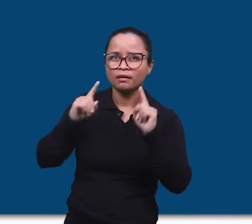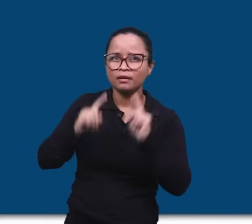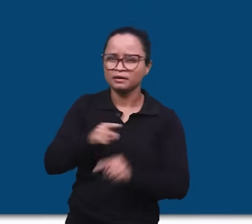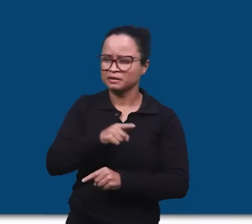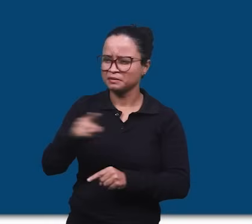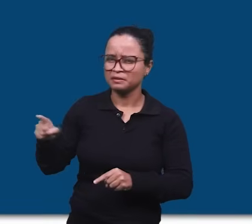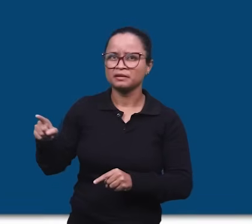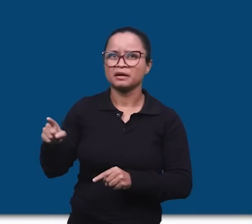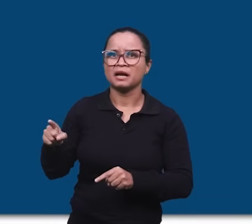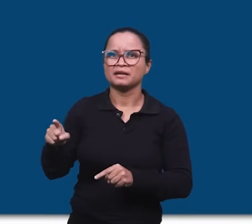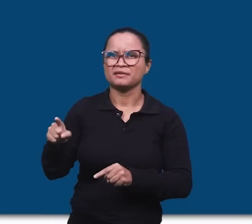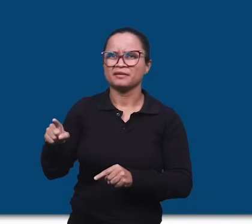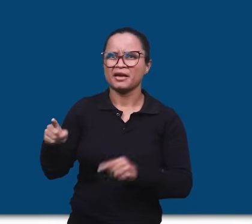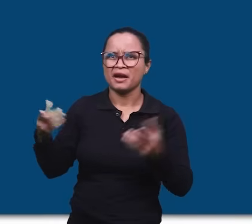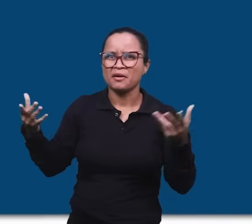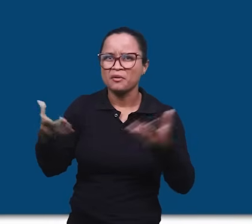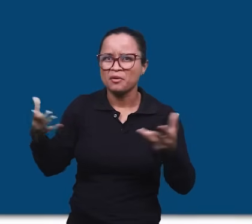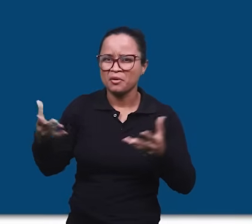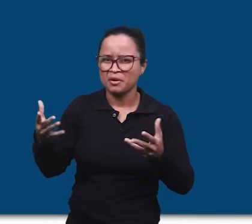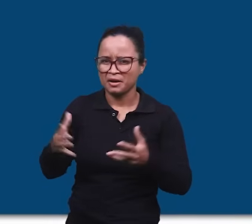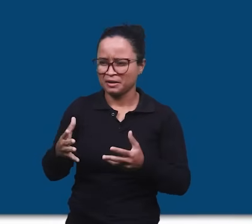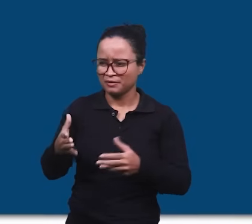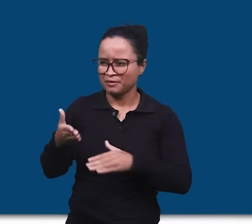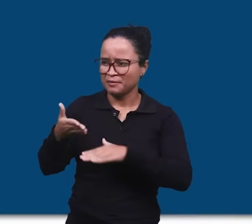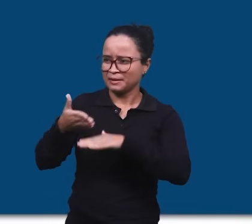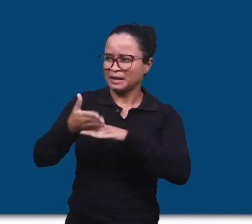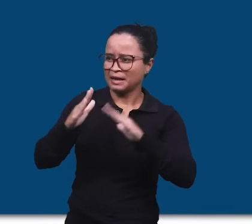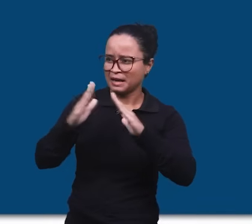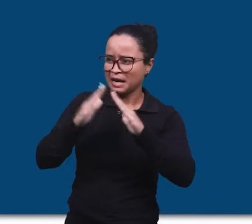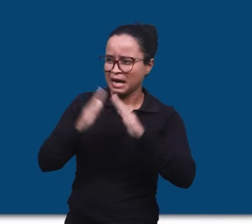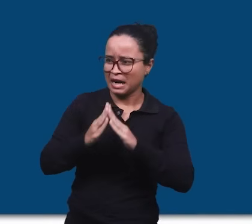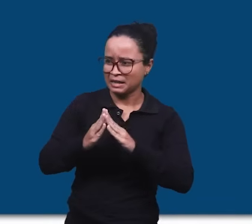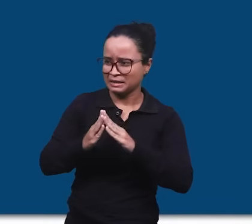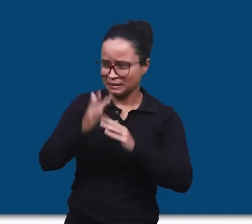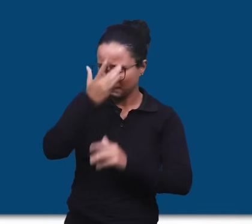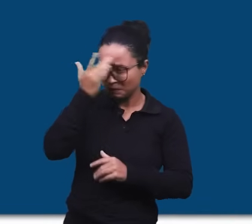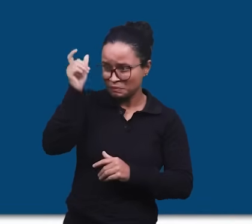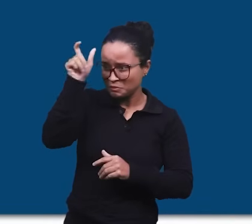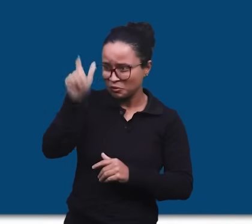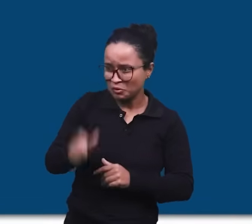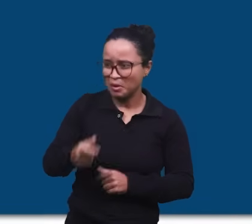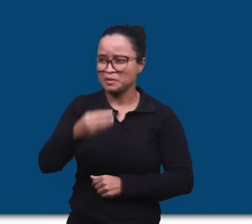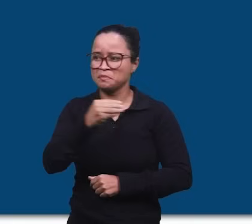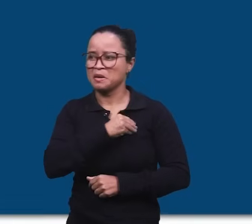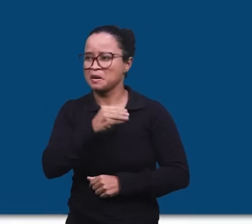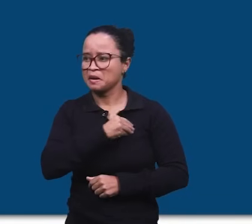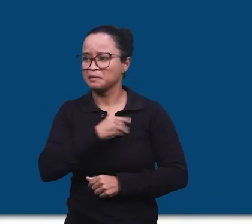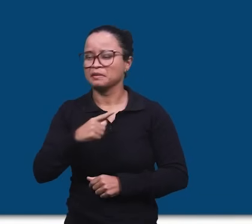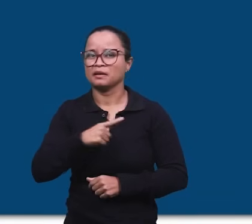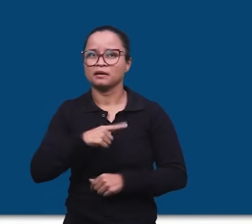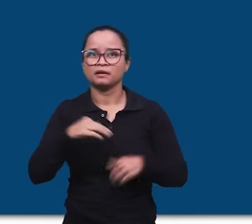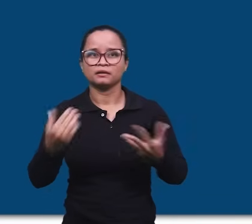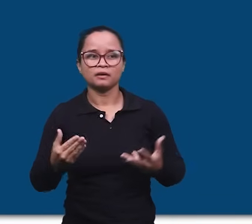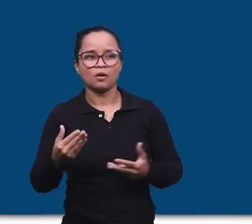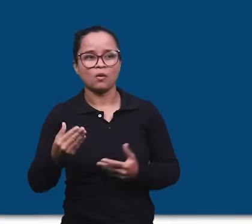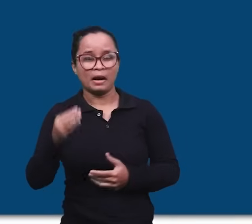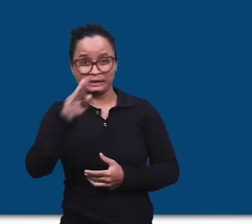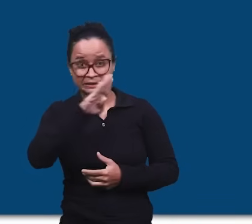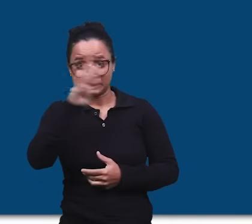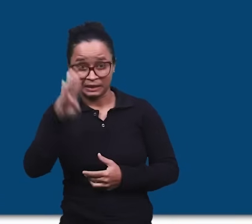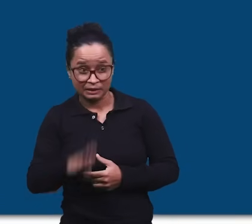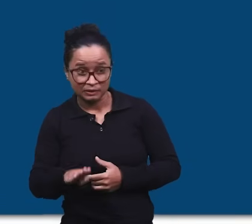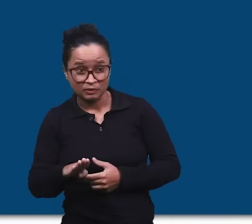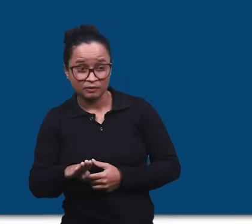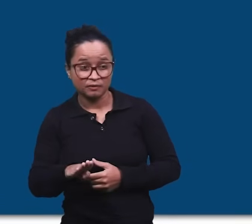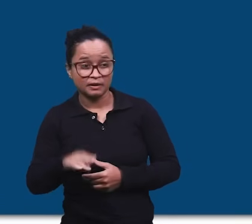hóspede de um homem pecador. E levantando-se Zaqueu, disse ao Senhor: Senhor, eis